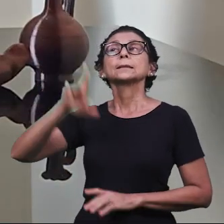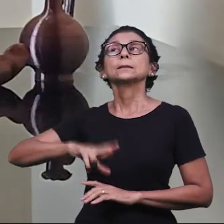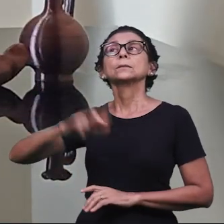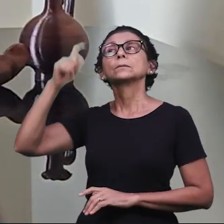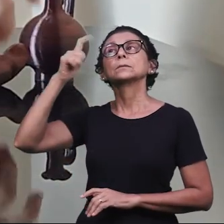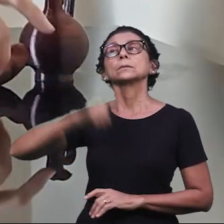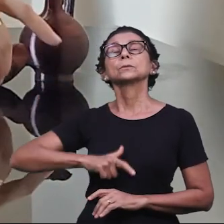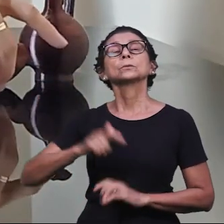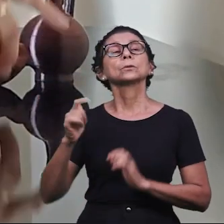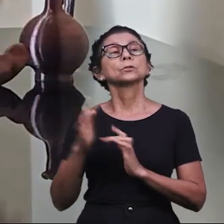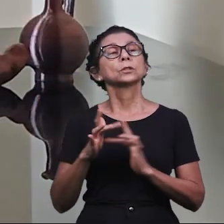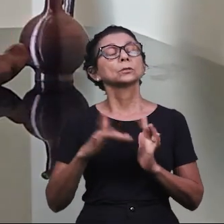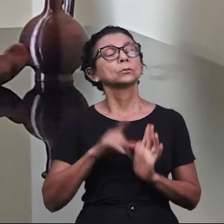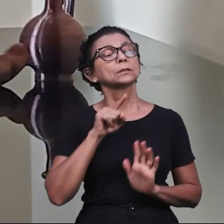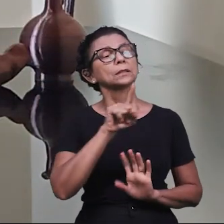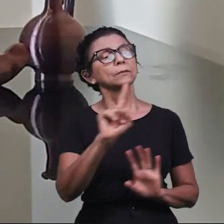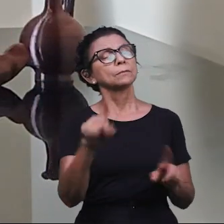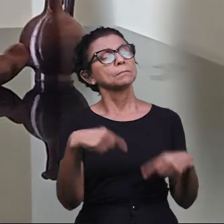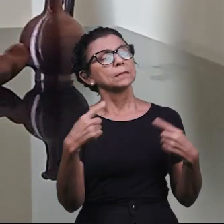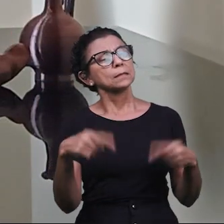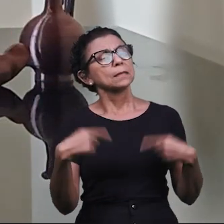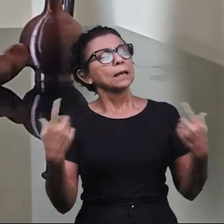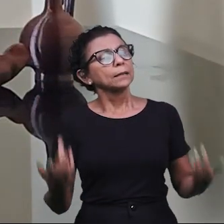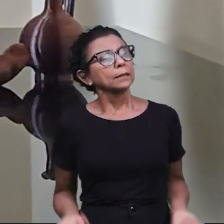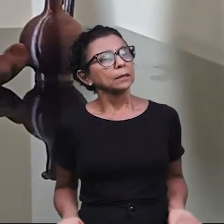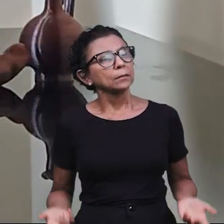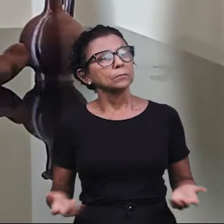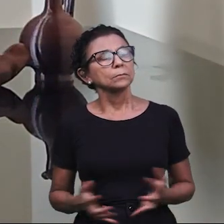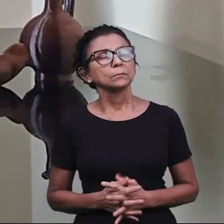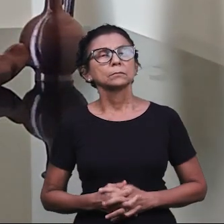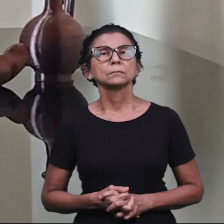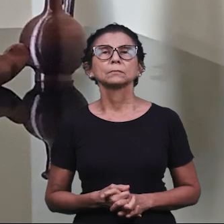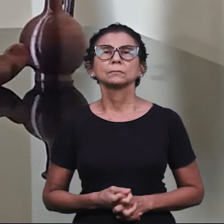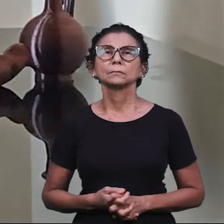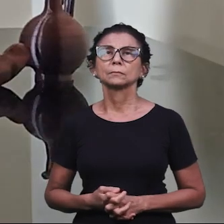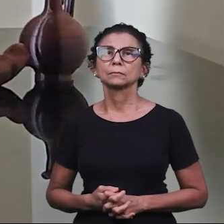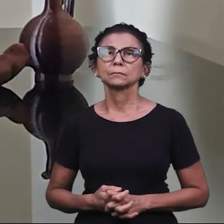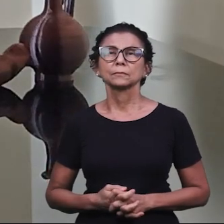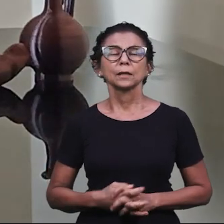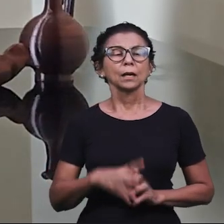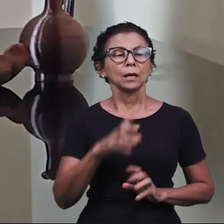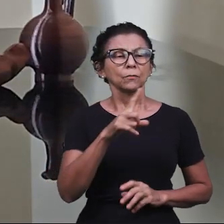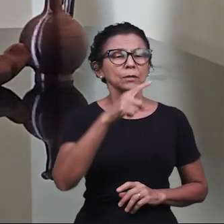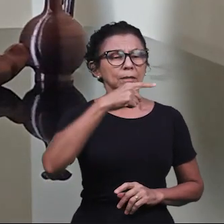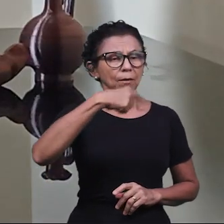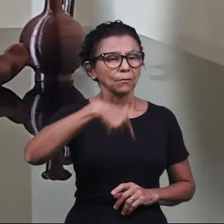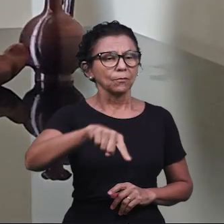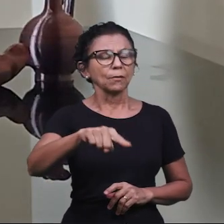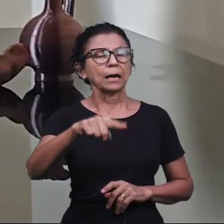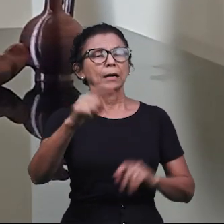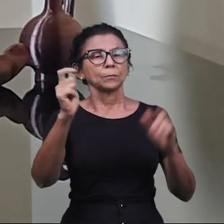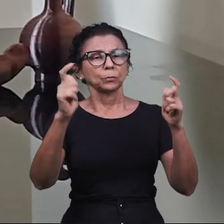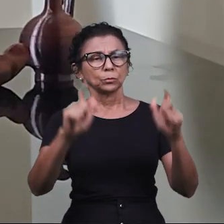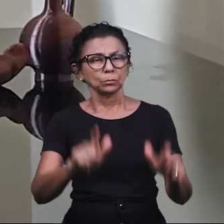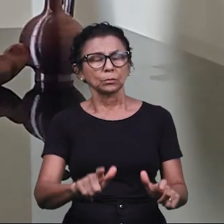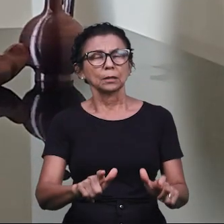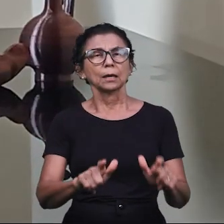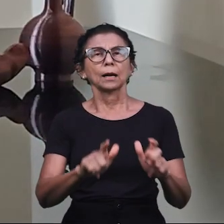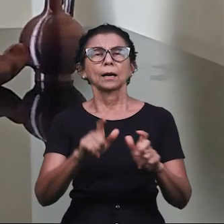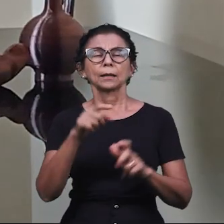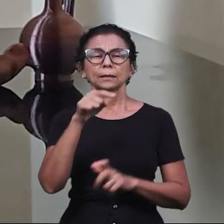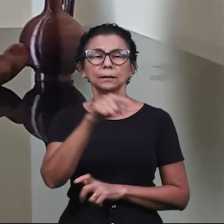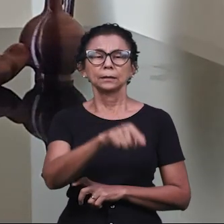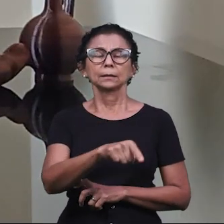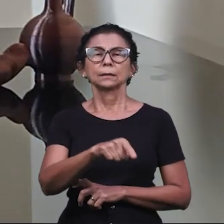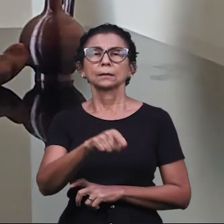sou Jesus, a quem tu persegues. E diz para ele onde ele deve ir e aguardar que ali o Senhor ia falar